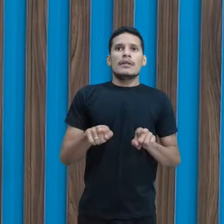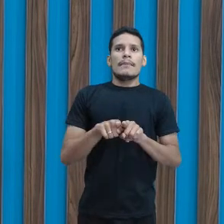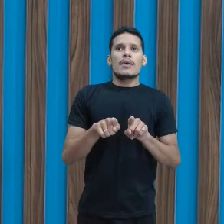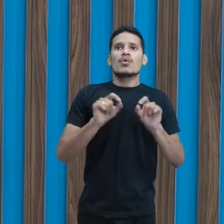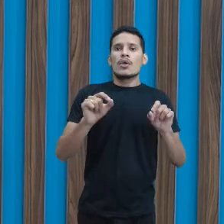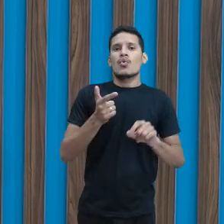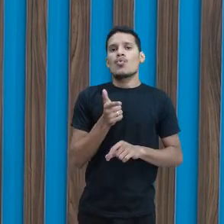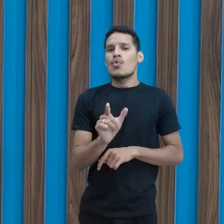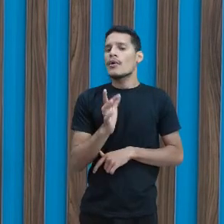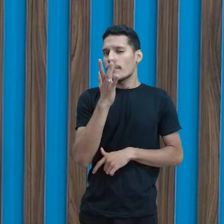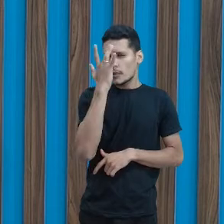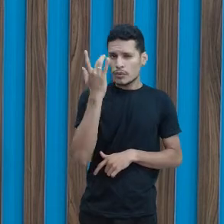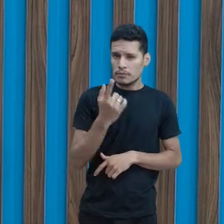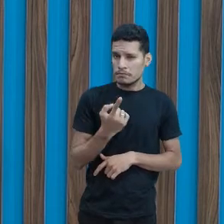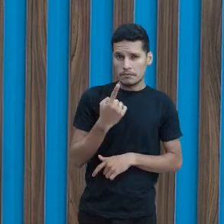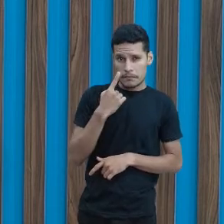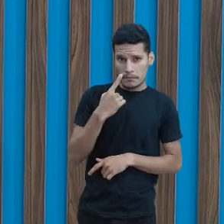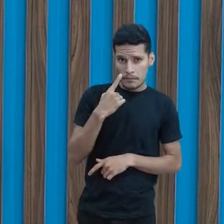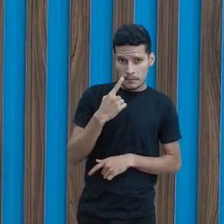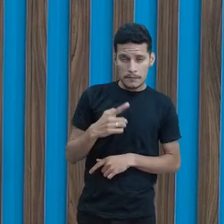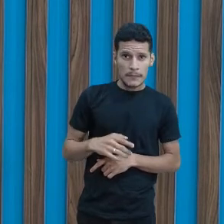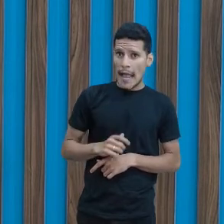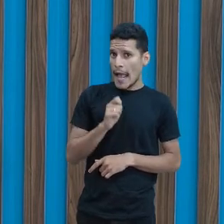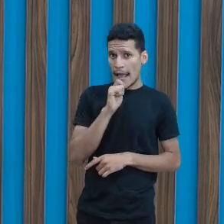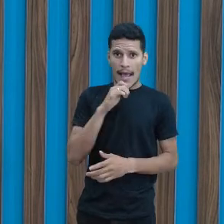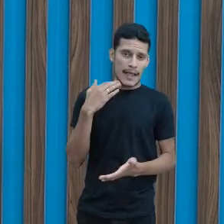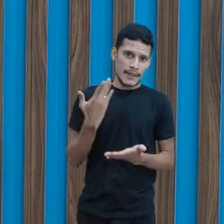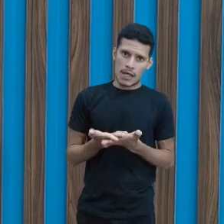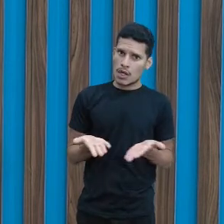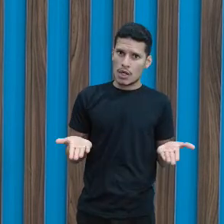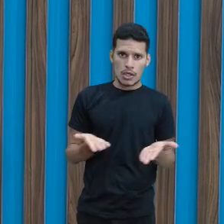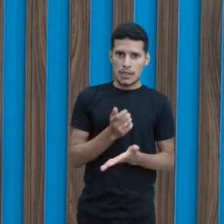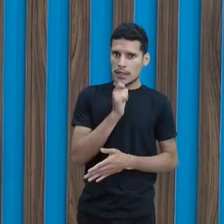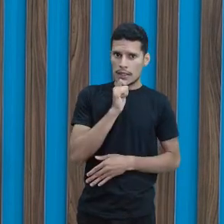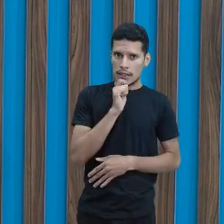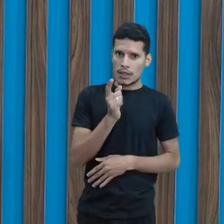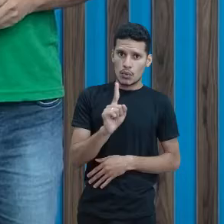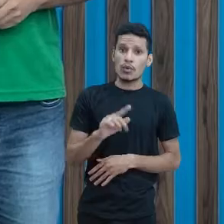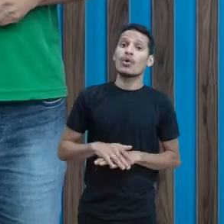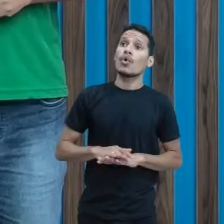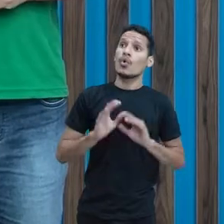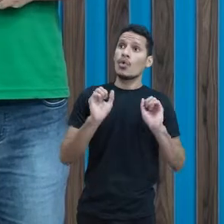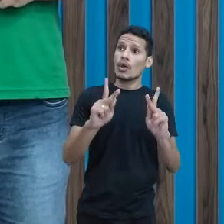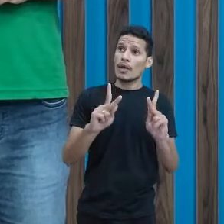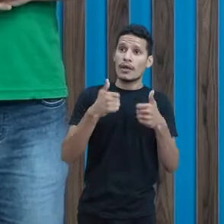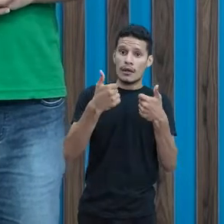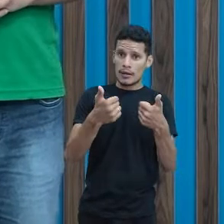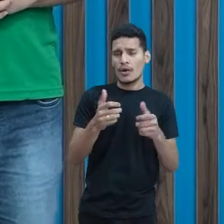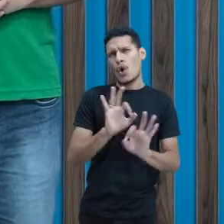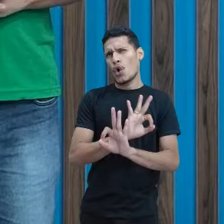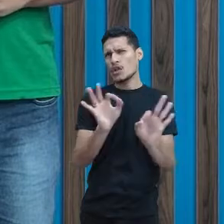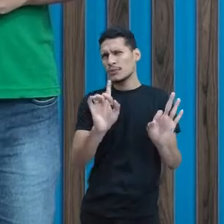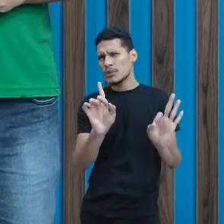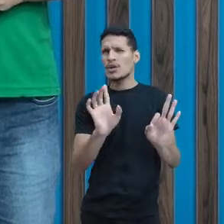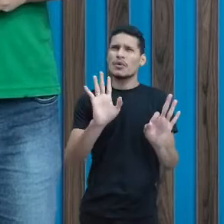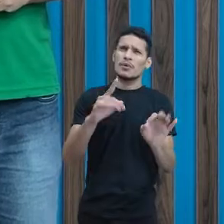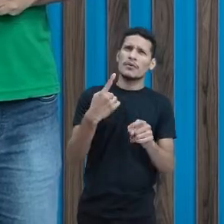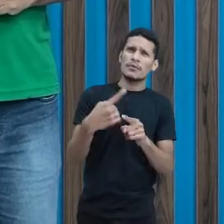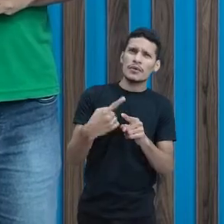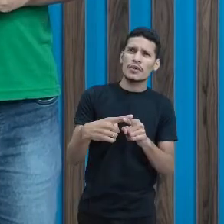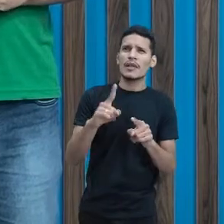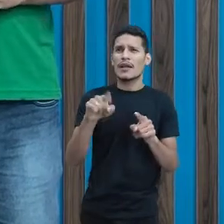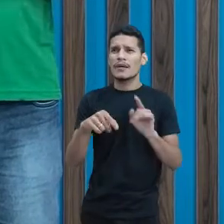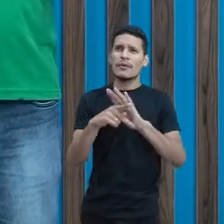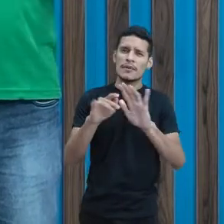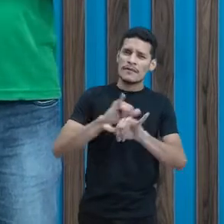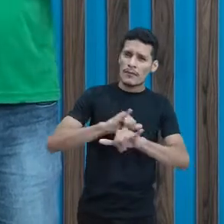Deixa-me ver mais. Não, até o momento não. Ótimo, tá certo. Quer dizer, ótimo não, né? Isso aí, beleza pela